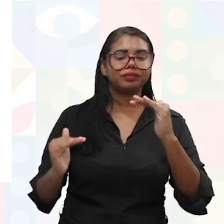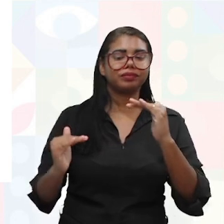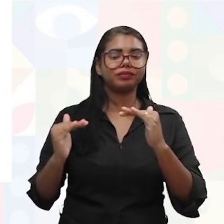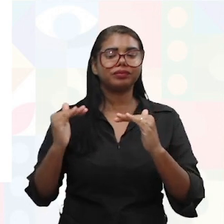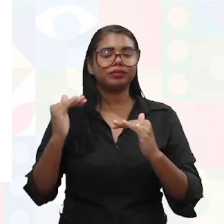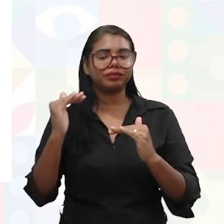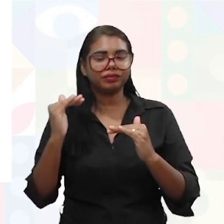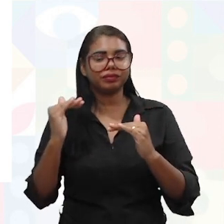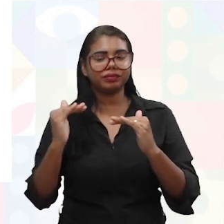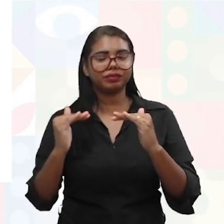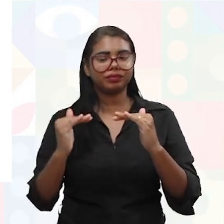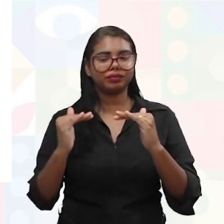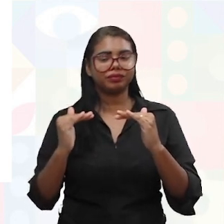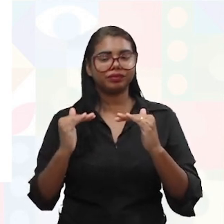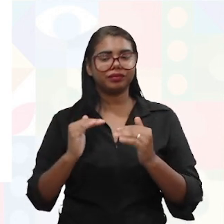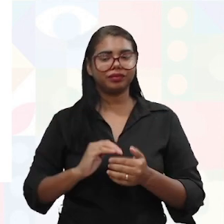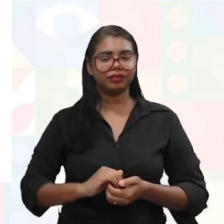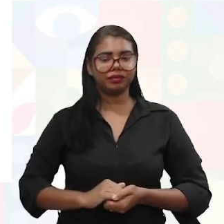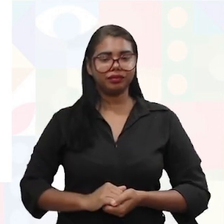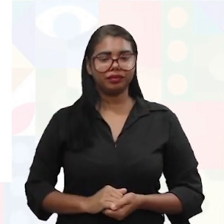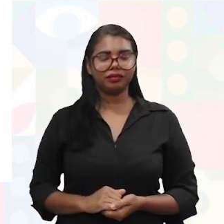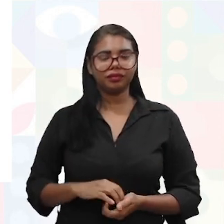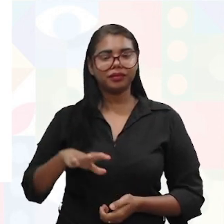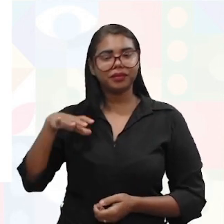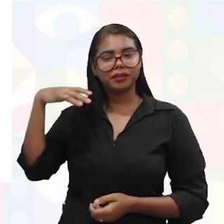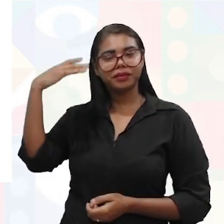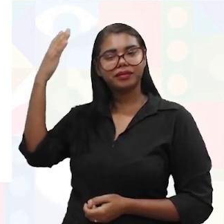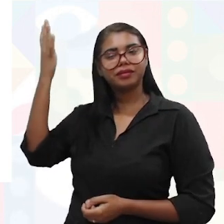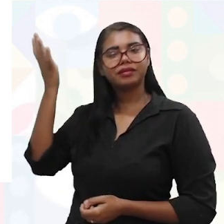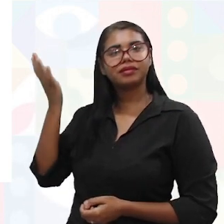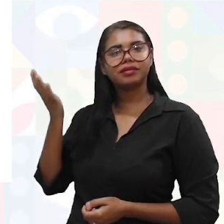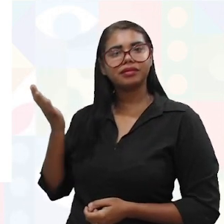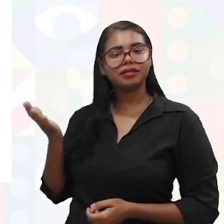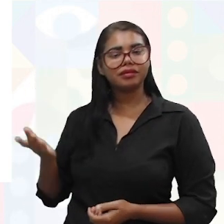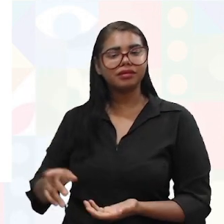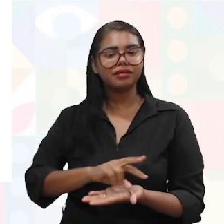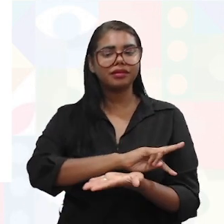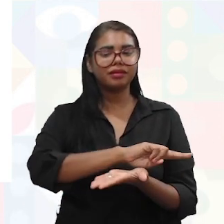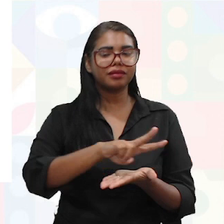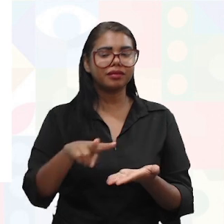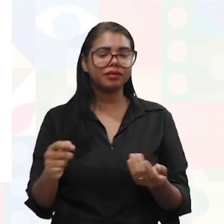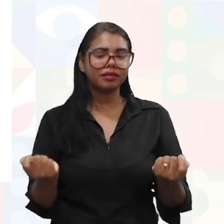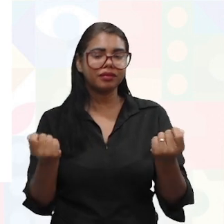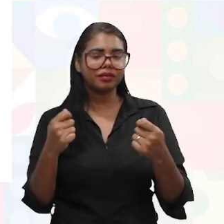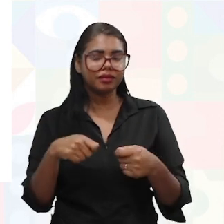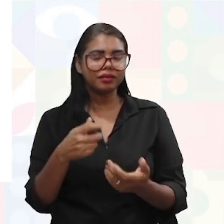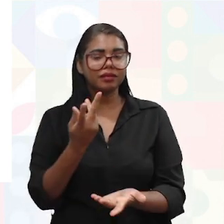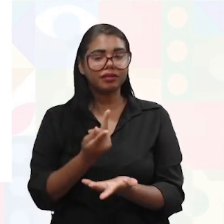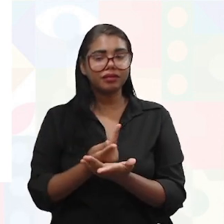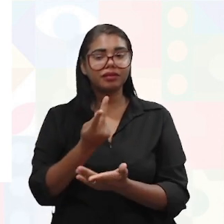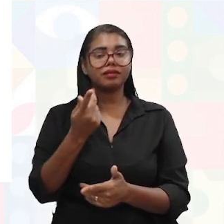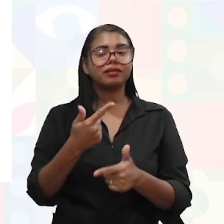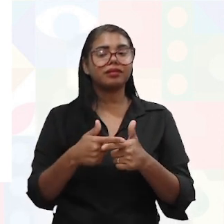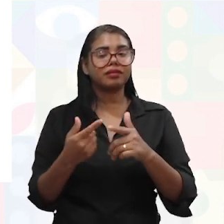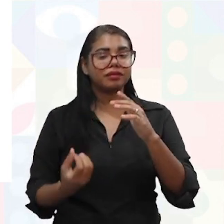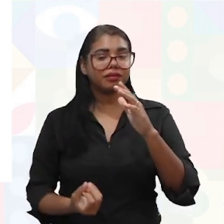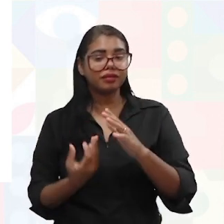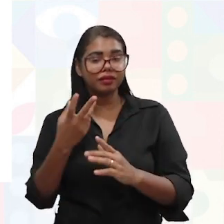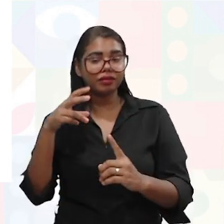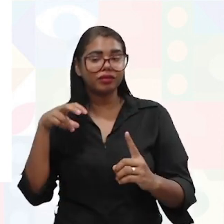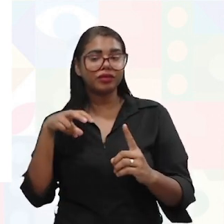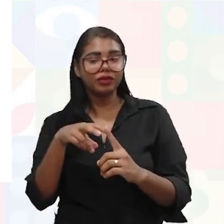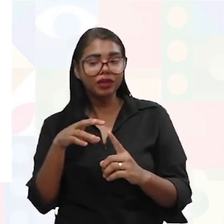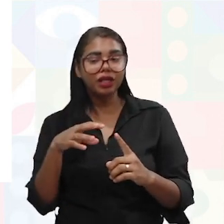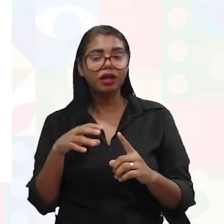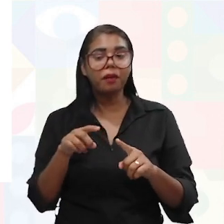seja equilibrada vários motivos podem causar acidentes né professora sim mas o fator